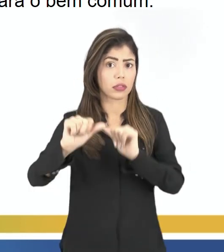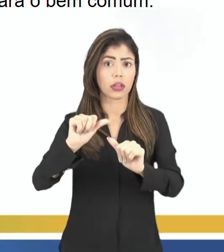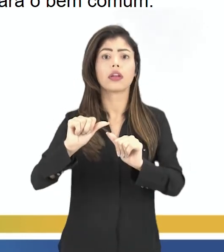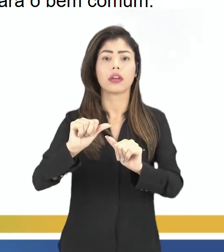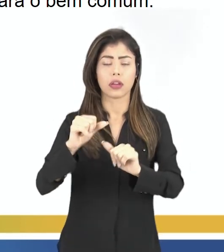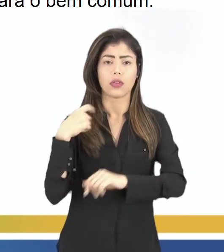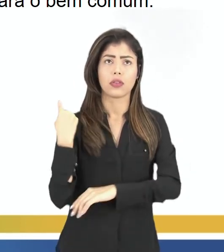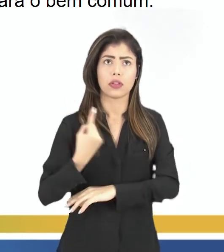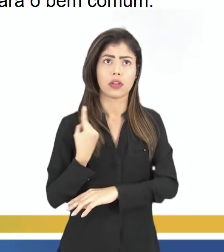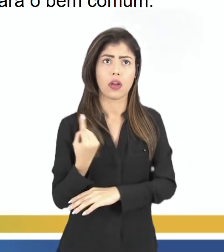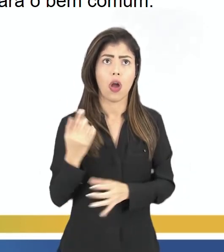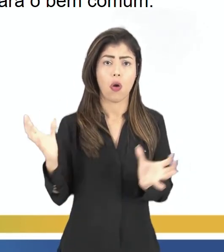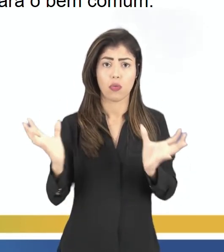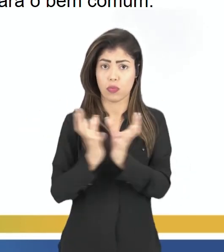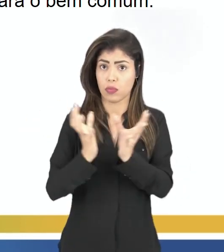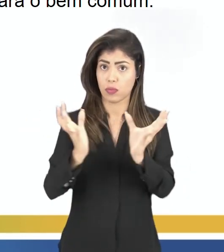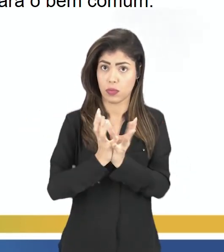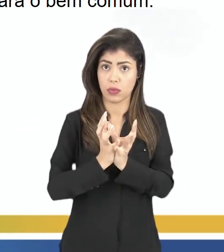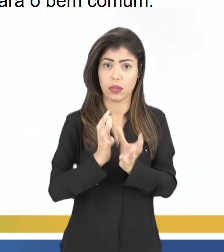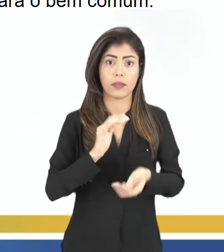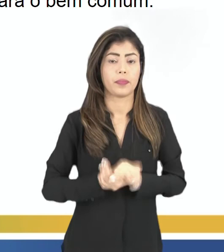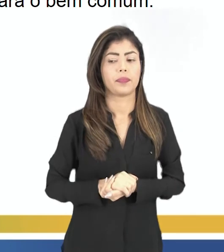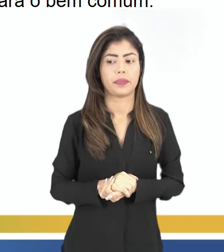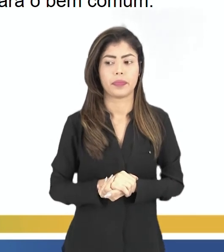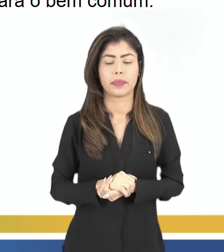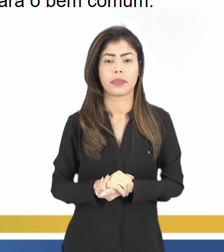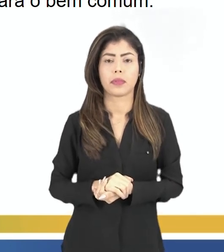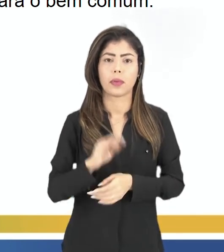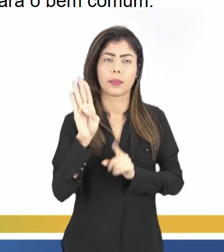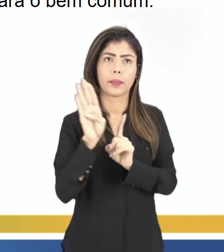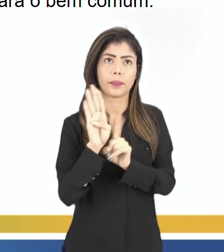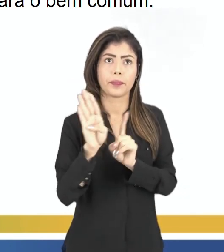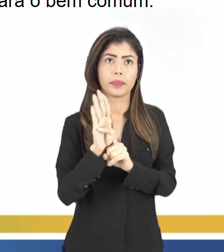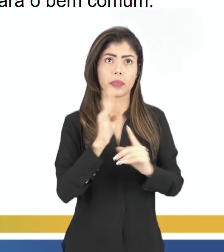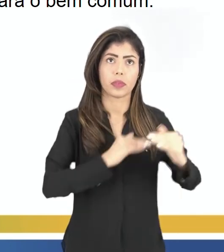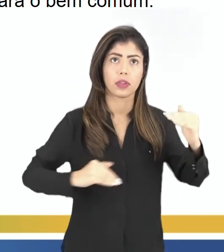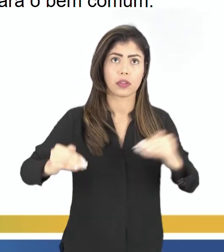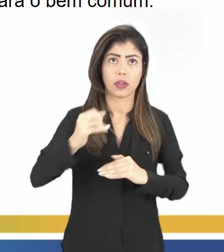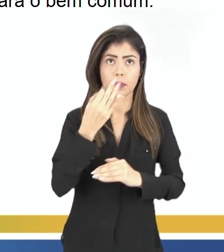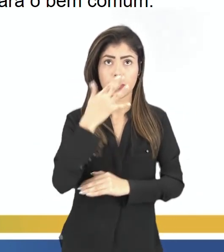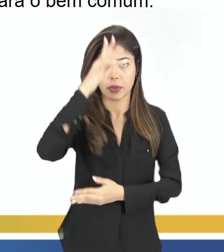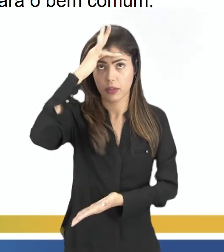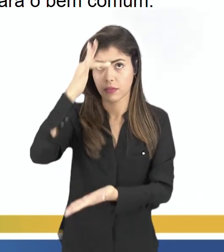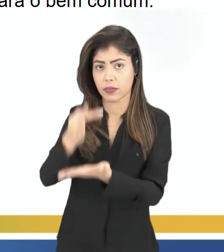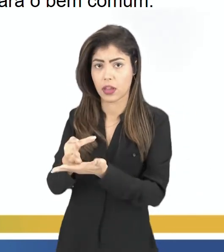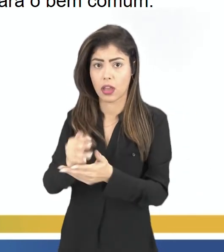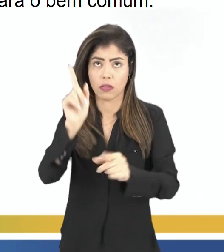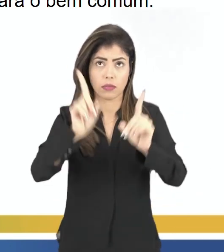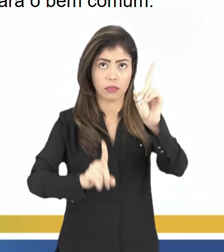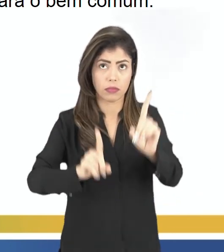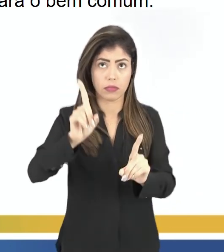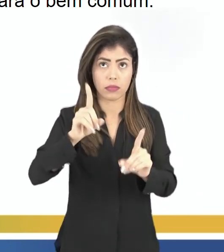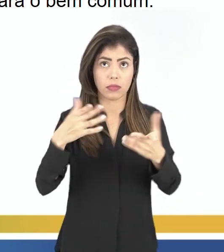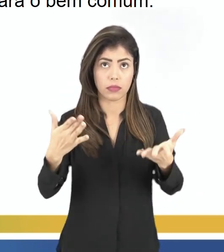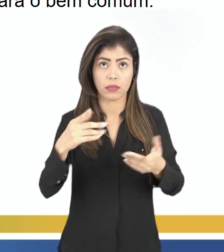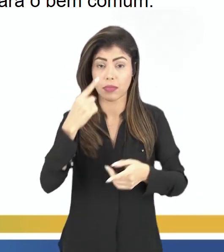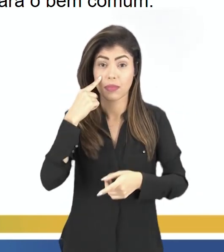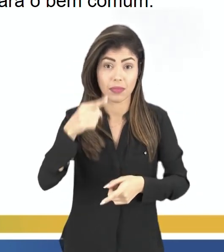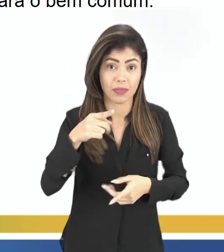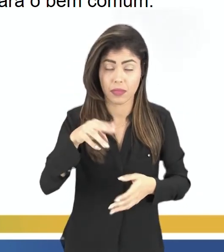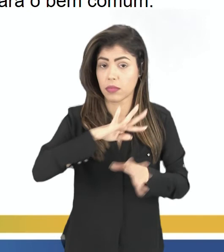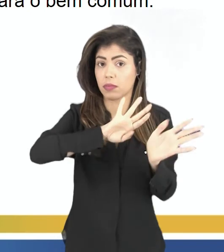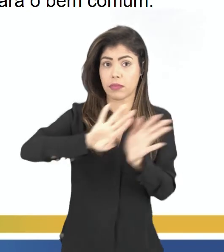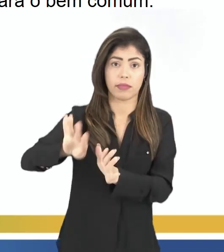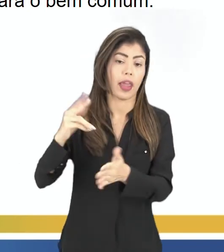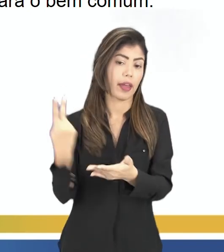o individual, é o coletivo. É, não é a B. O sumo bem é dado pela fé de que os deuses. Não, esse pensamento mítico